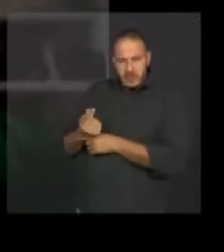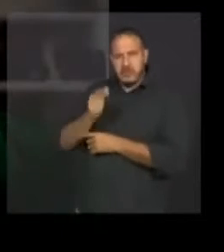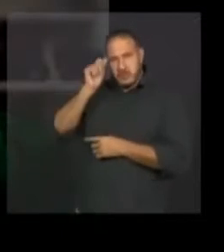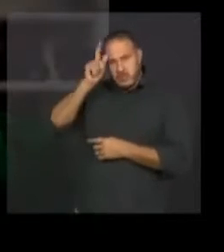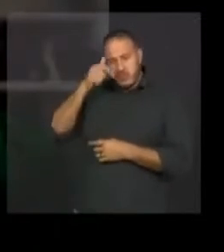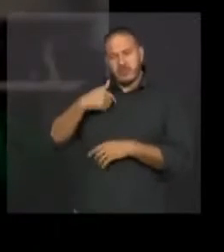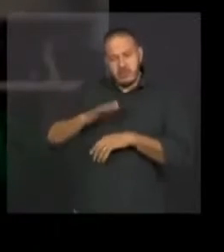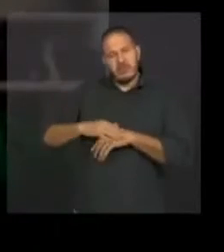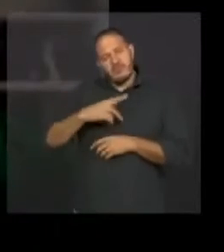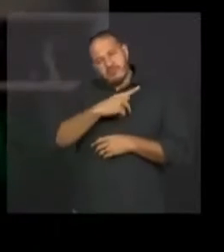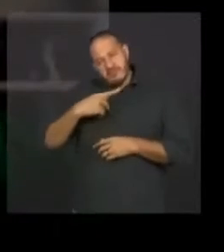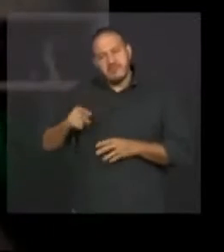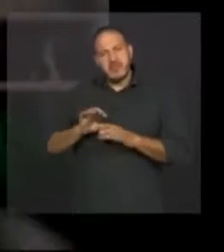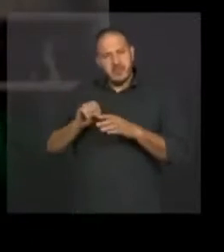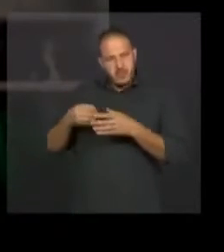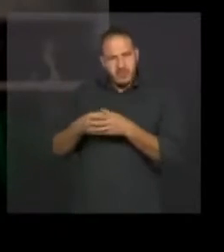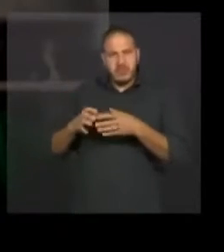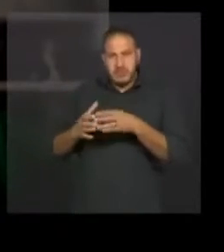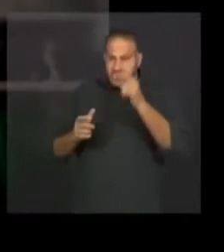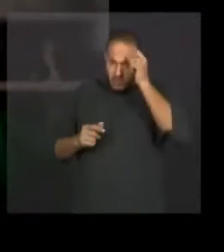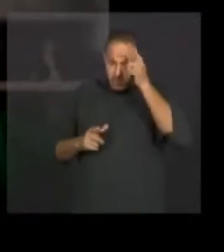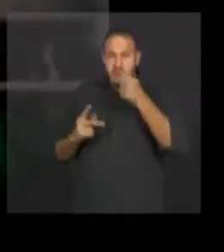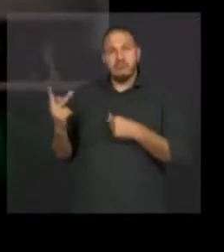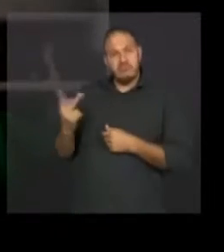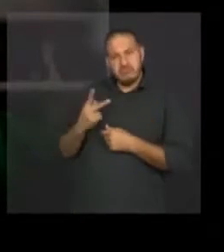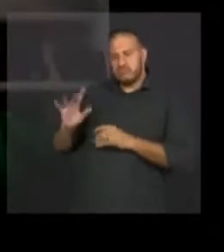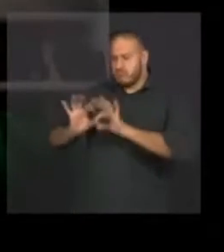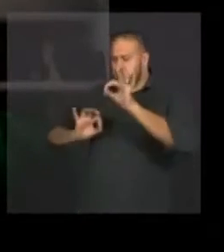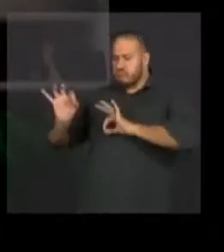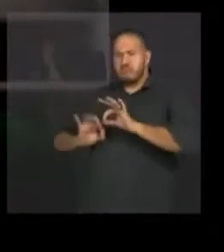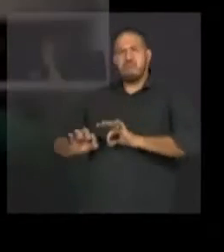eu, que presido a Subcomissão de Cultura, preparamos também um documento.